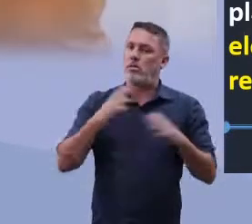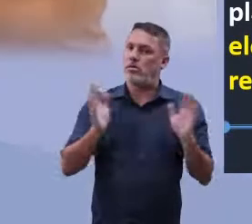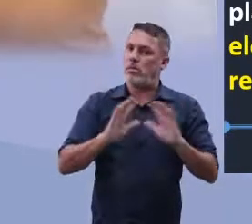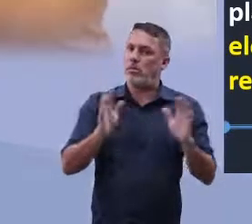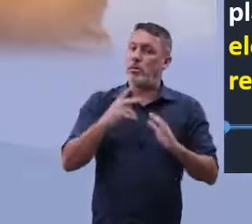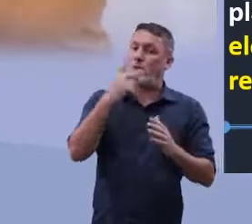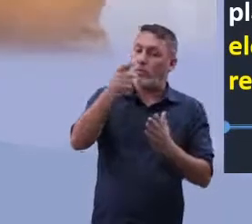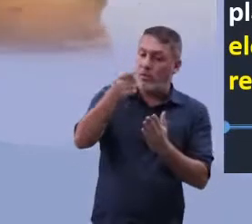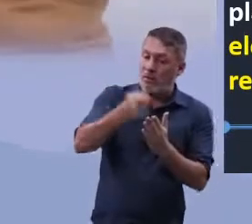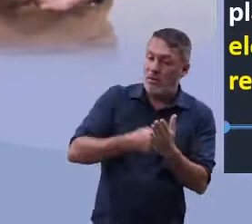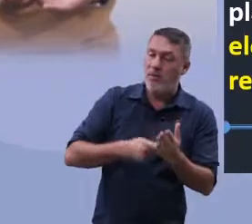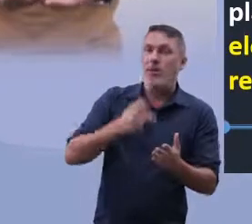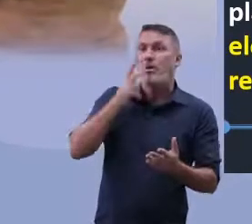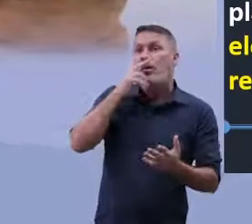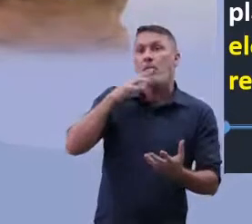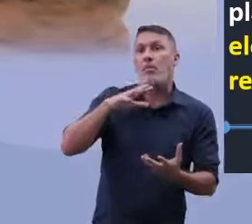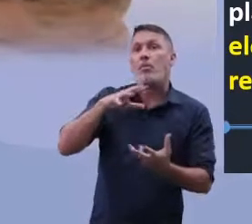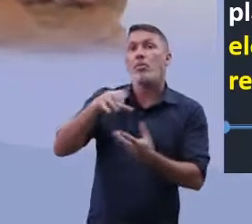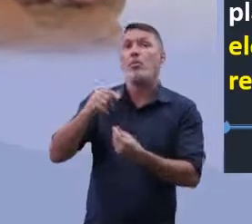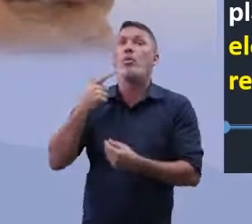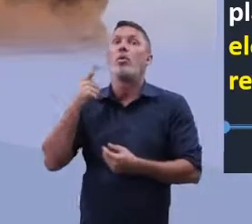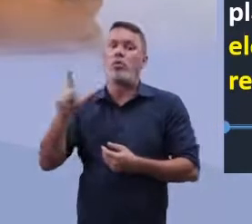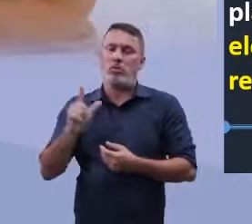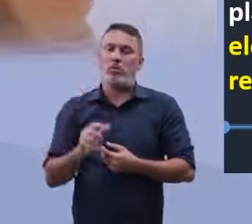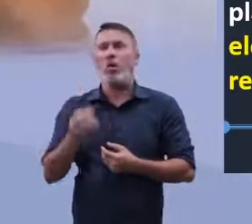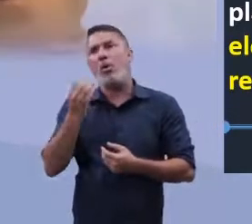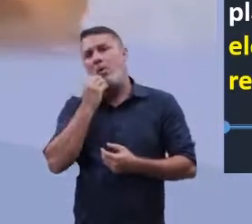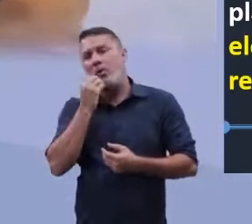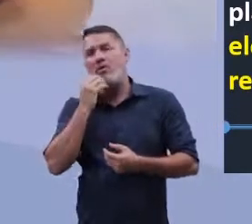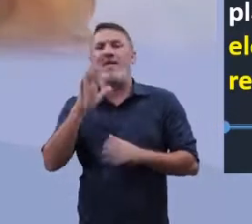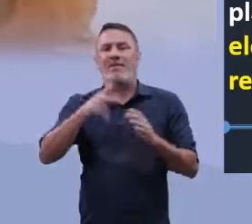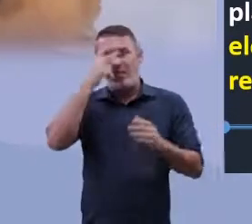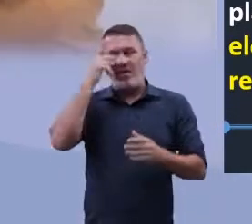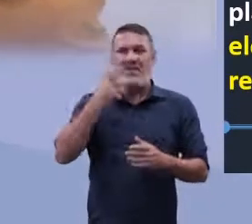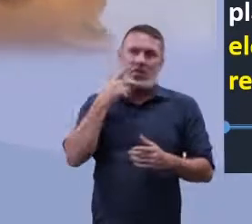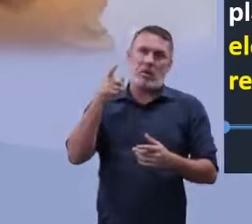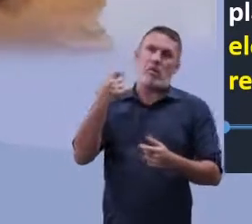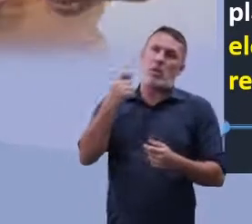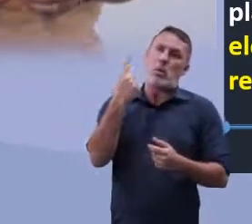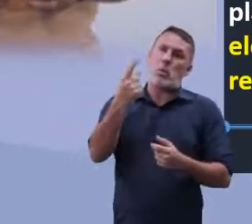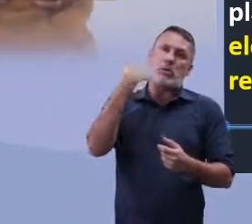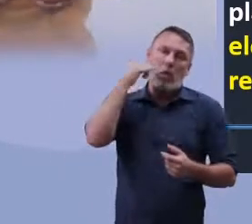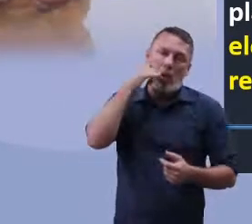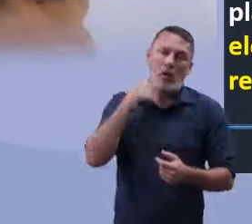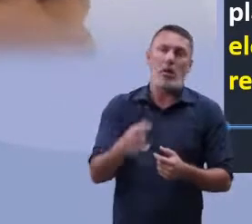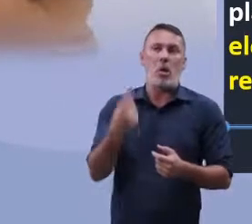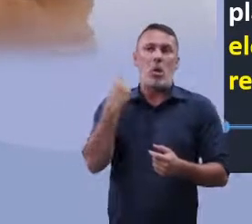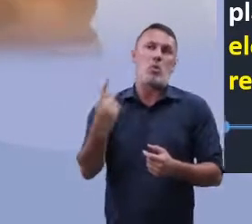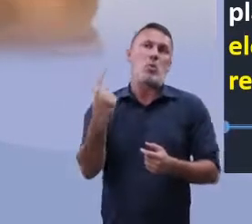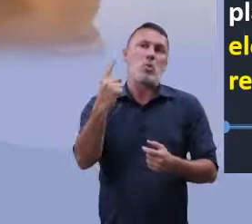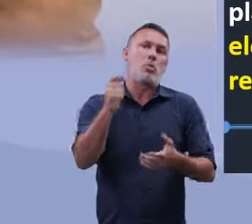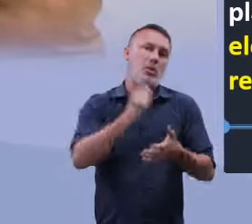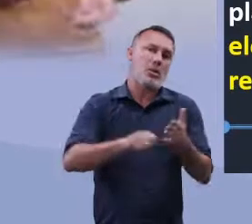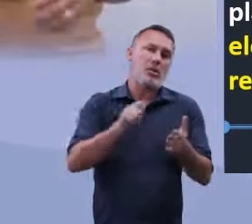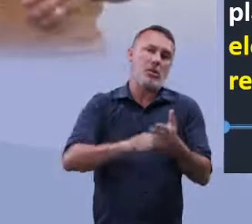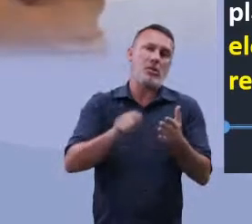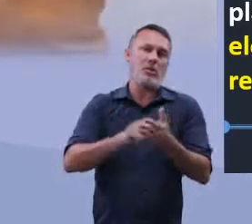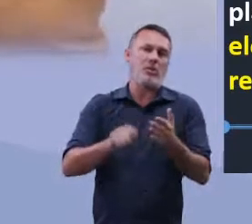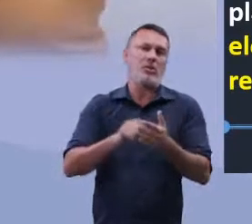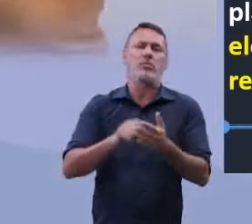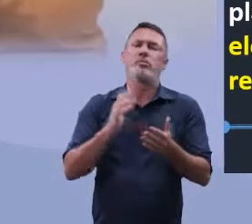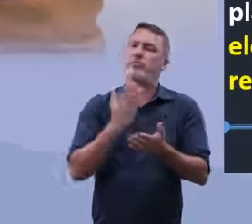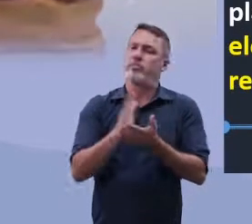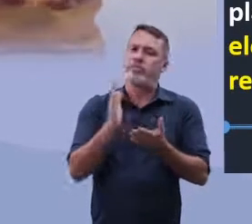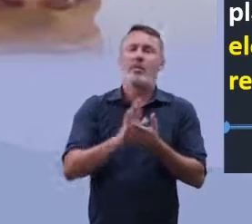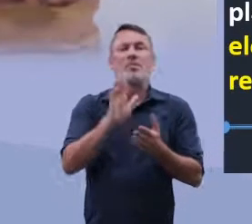está vivendo um outro mundo. Obviamente, às vezes você vai escrever que as pessoas têm que ficar apenas com um aparelho, se aquele lhe